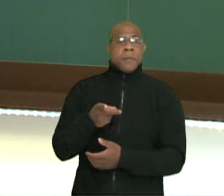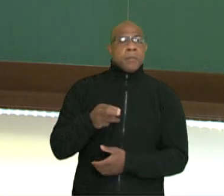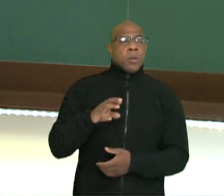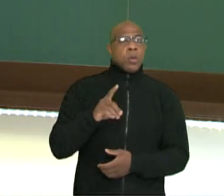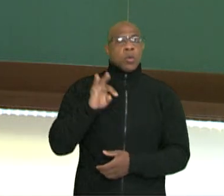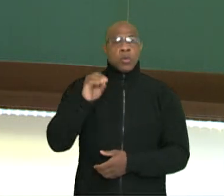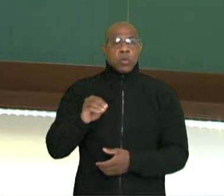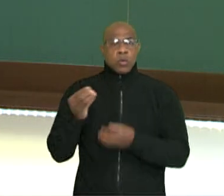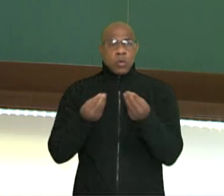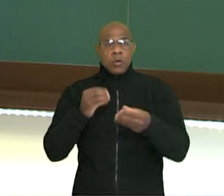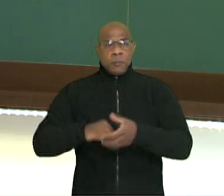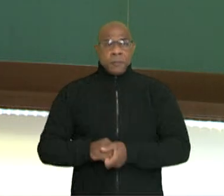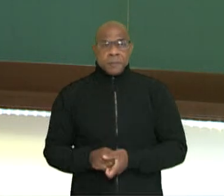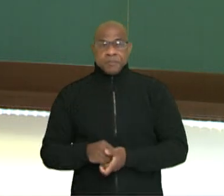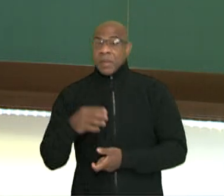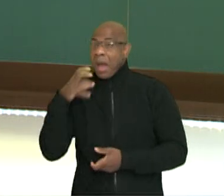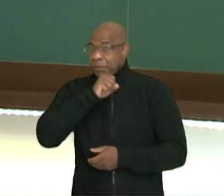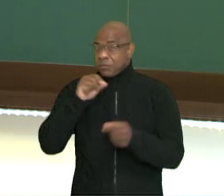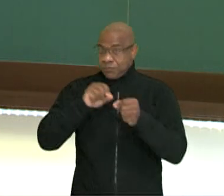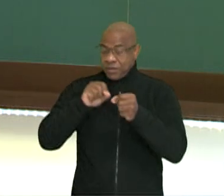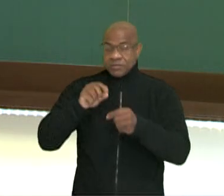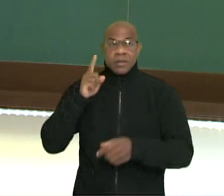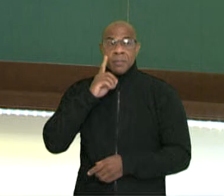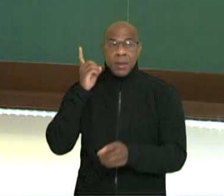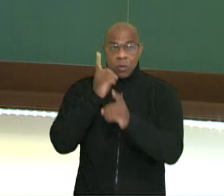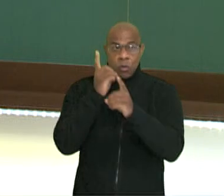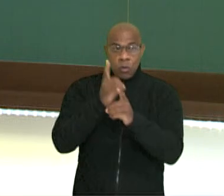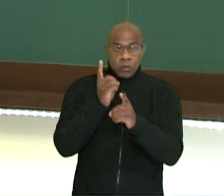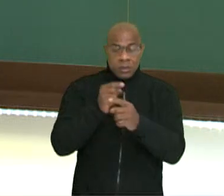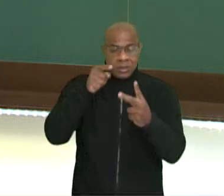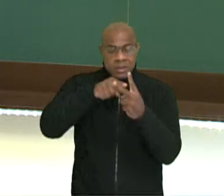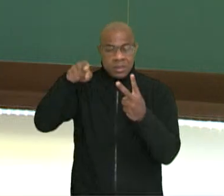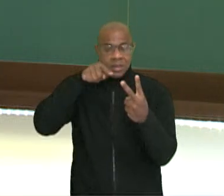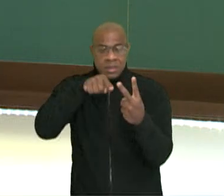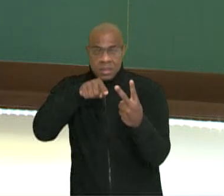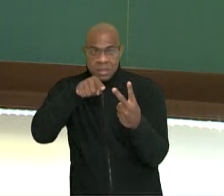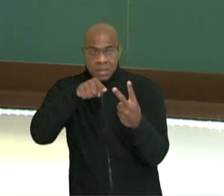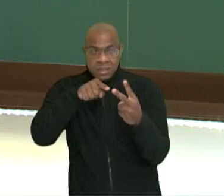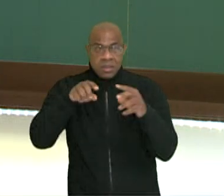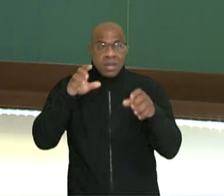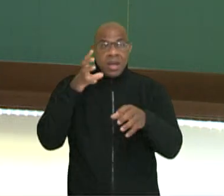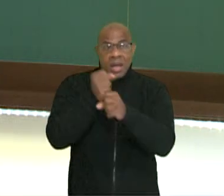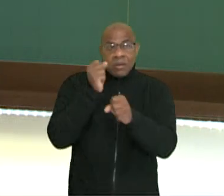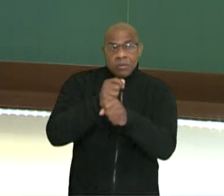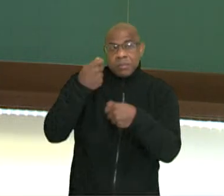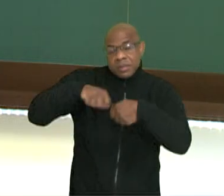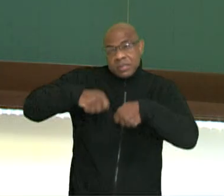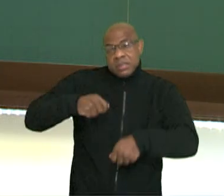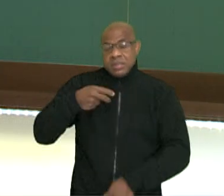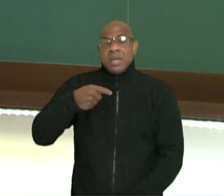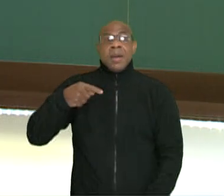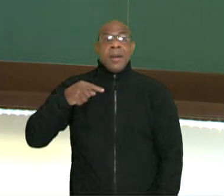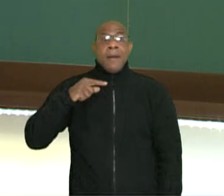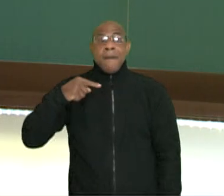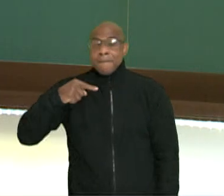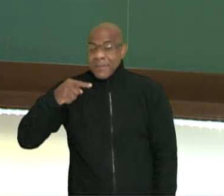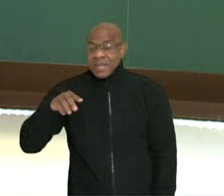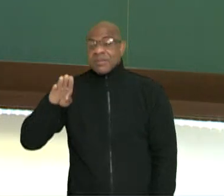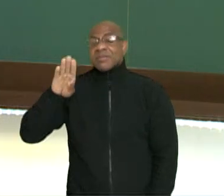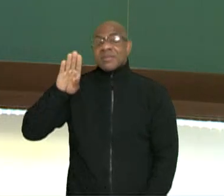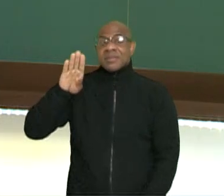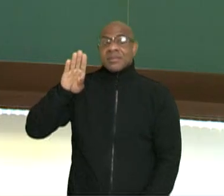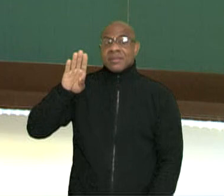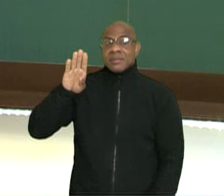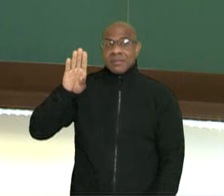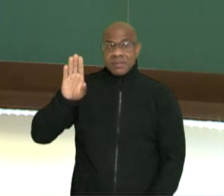resolver. Então, eu sei que para encontrar as raízes dessa equação, a soma tem que dar menos o b, ou seja, o b com